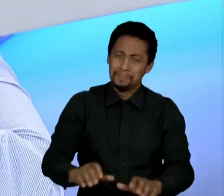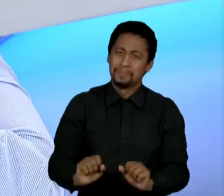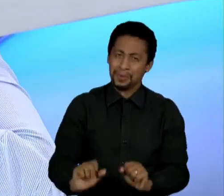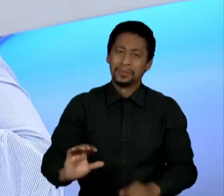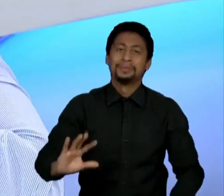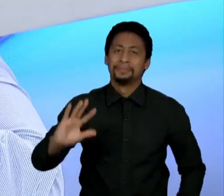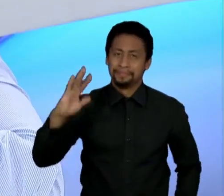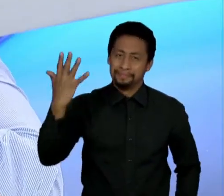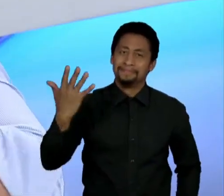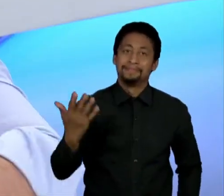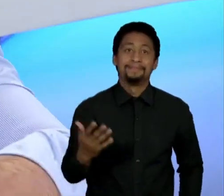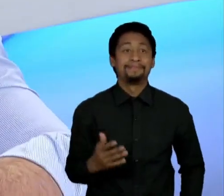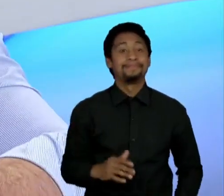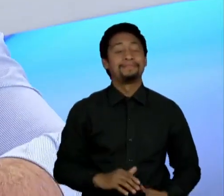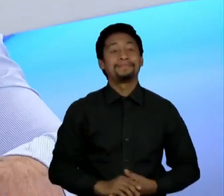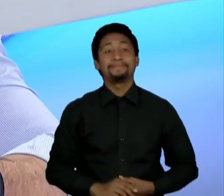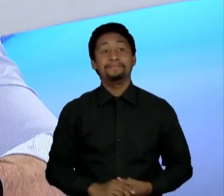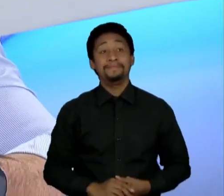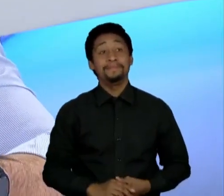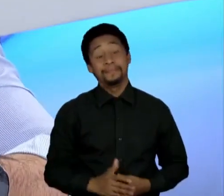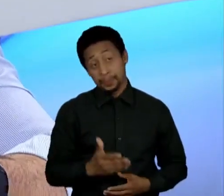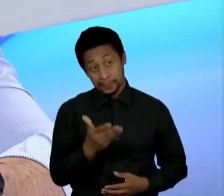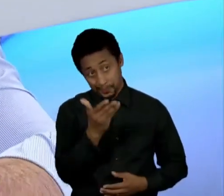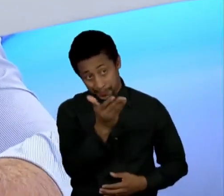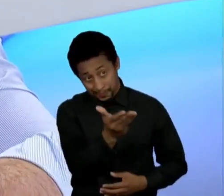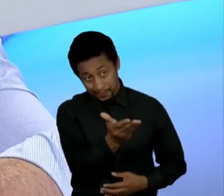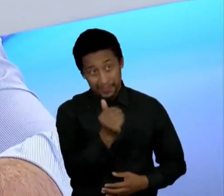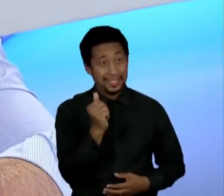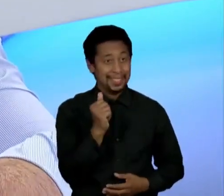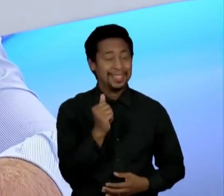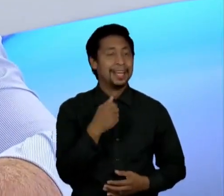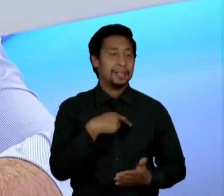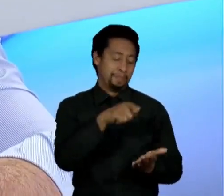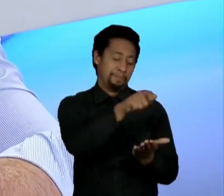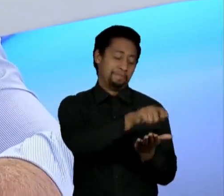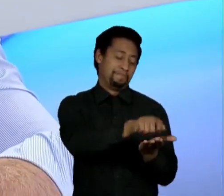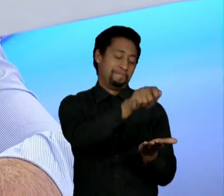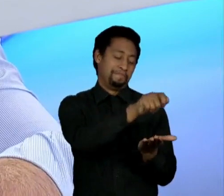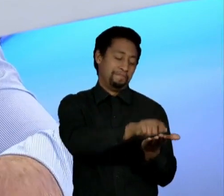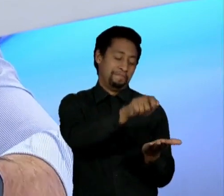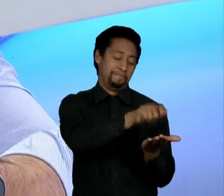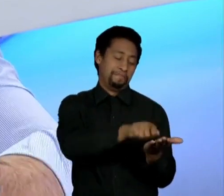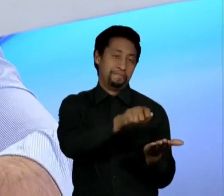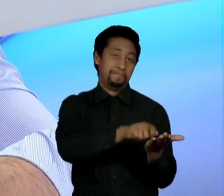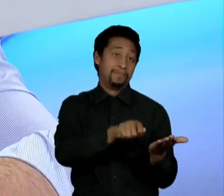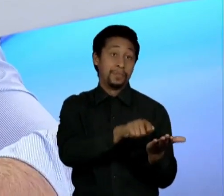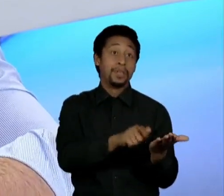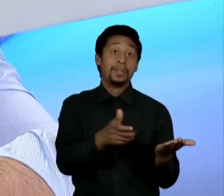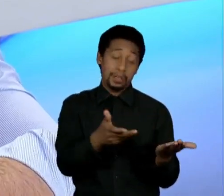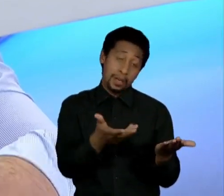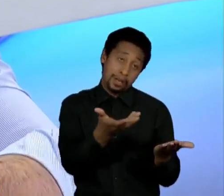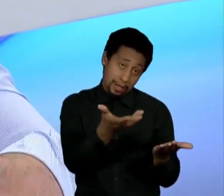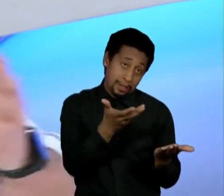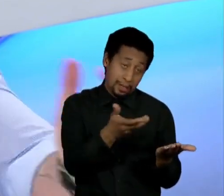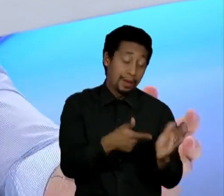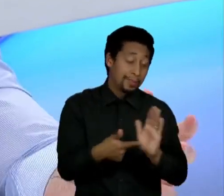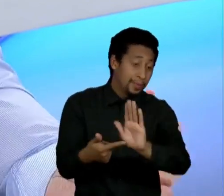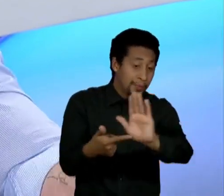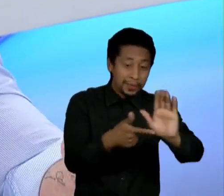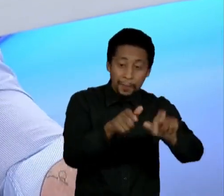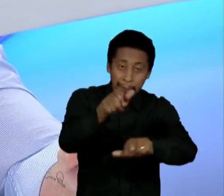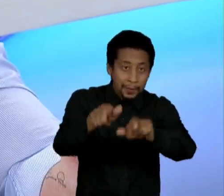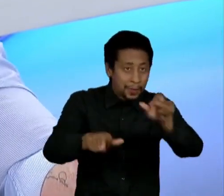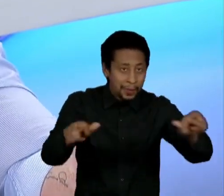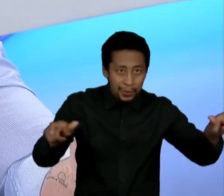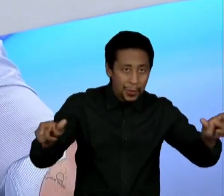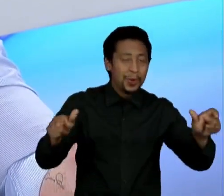Jonathan, você disse agora que você está autorizado a escrever porque você quer escrever para entreter as pessoas. Ao mesmo tempo, em uma